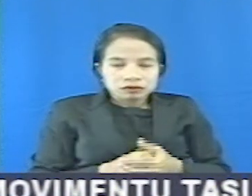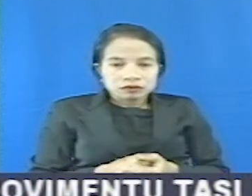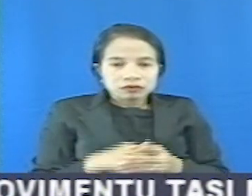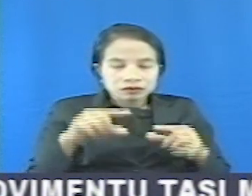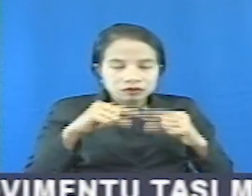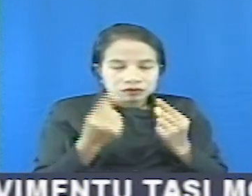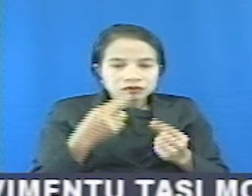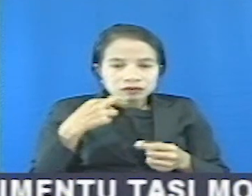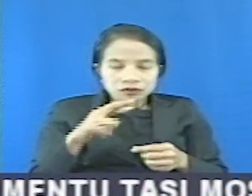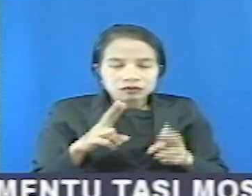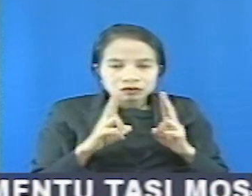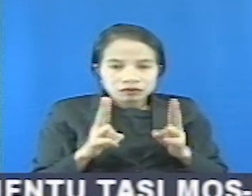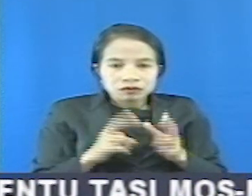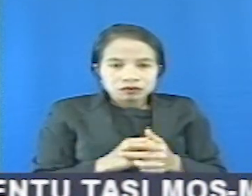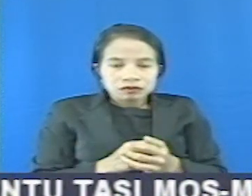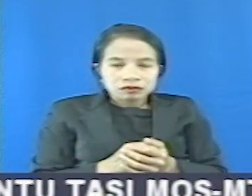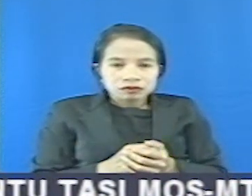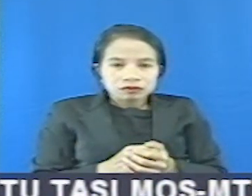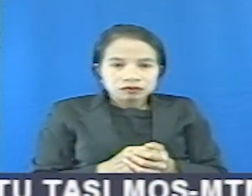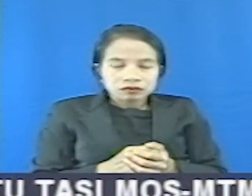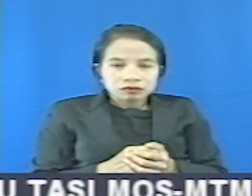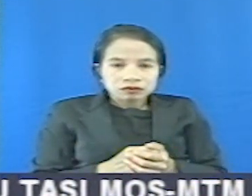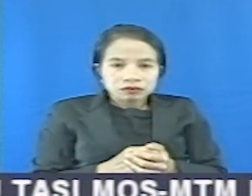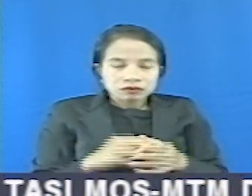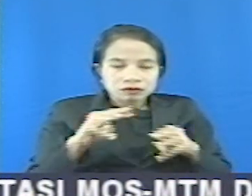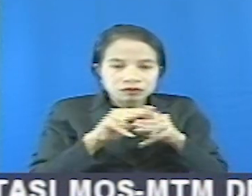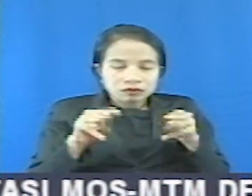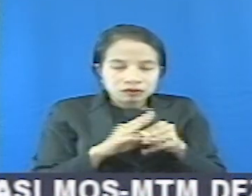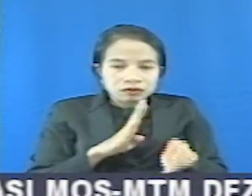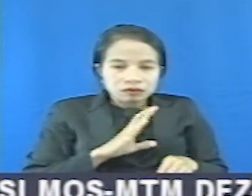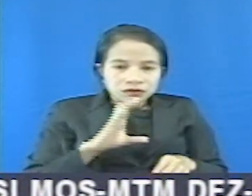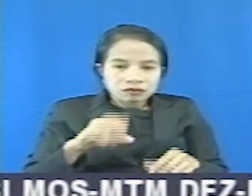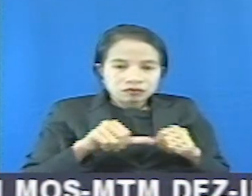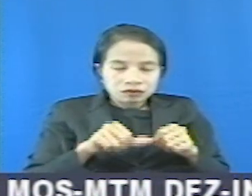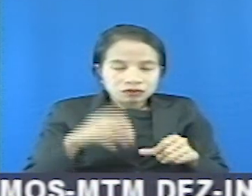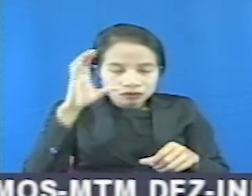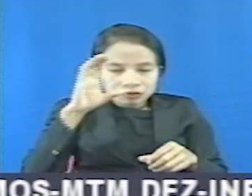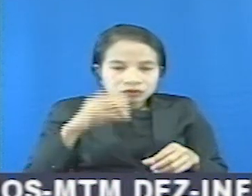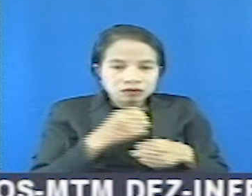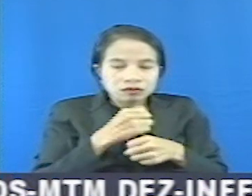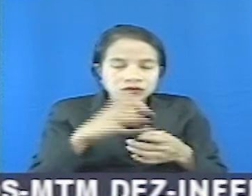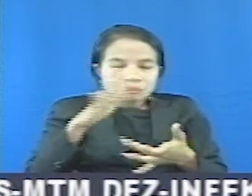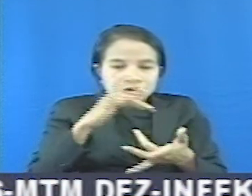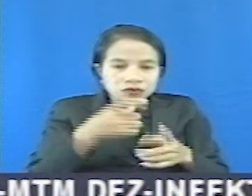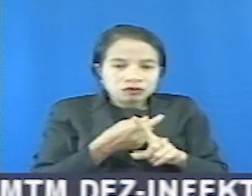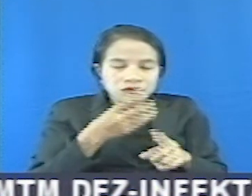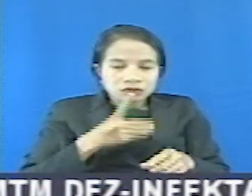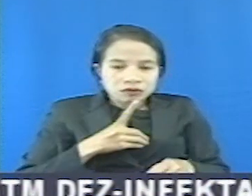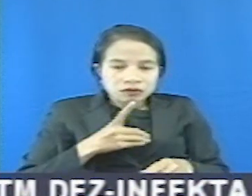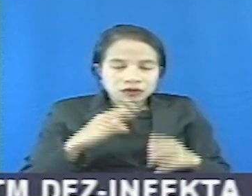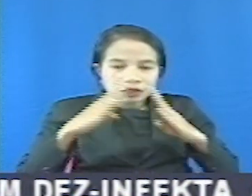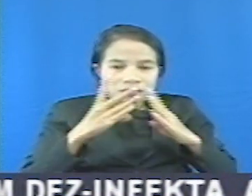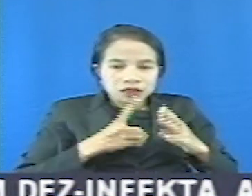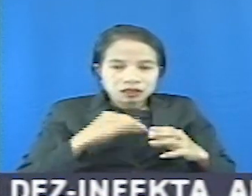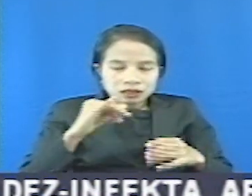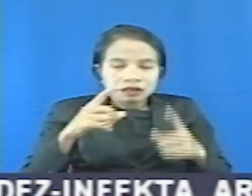Equipa responde rápido no vigilância centro gestão crise município Boko continua Bucatur cidadão nebehalo movimento osi capital dele mas